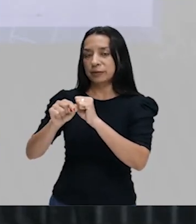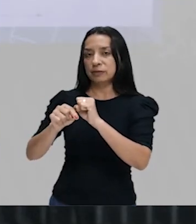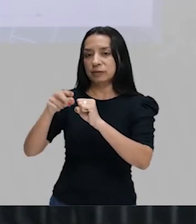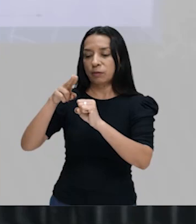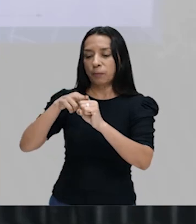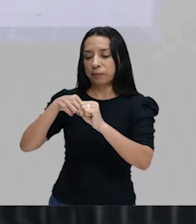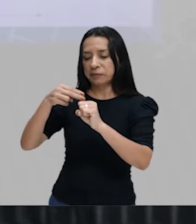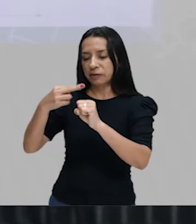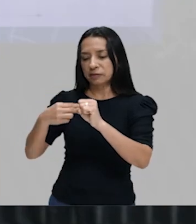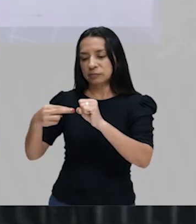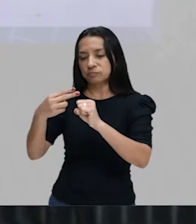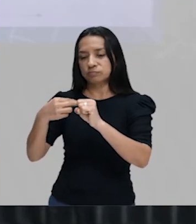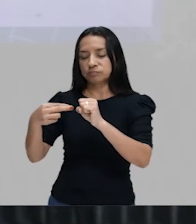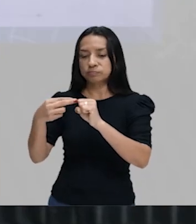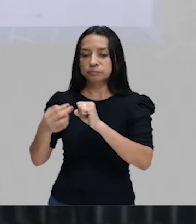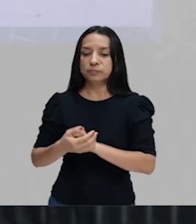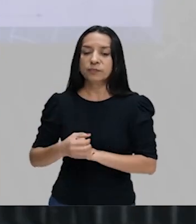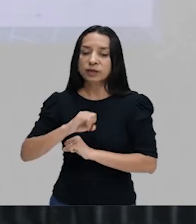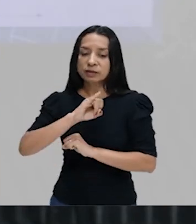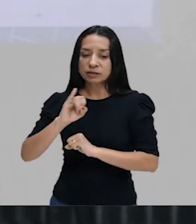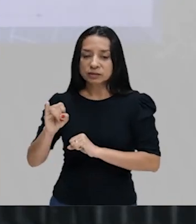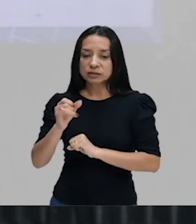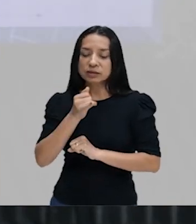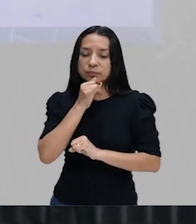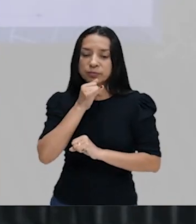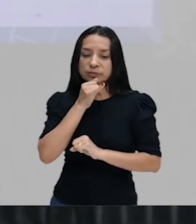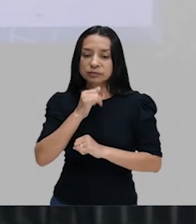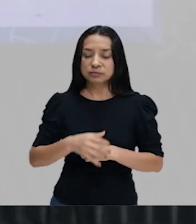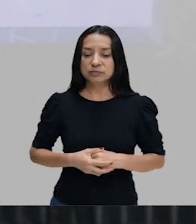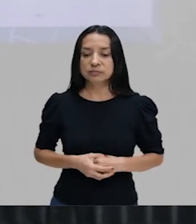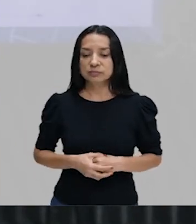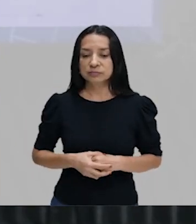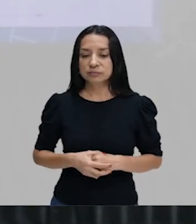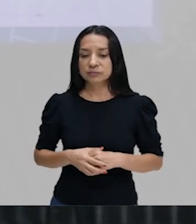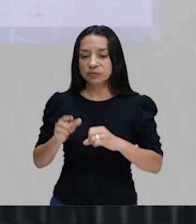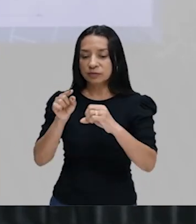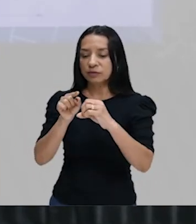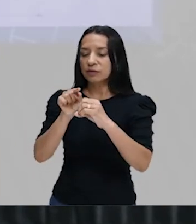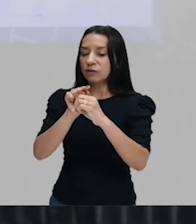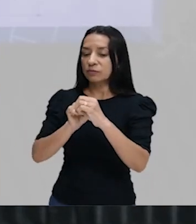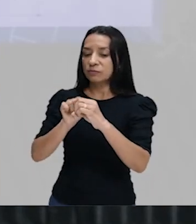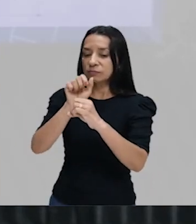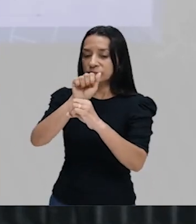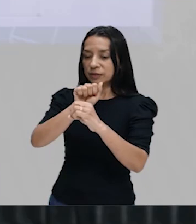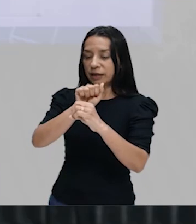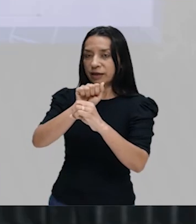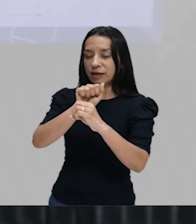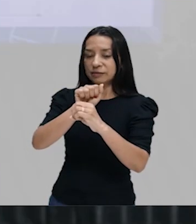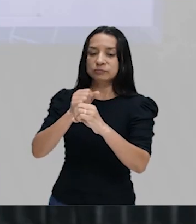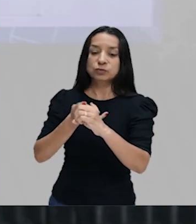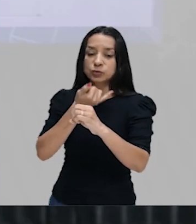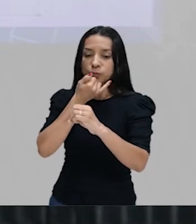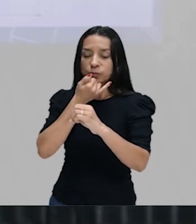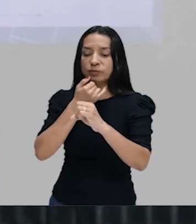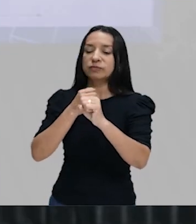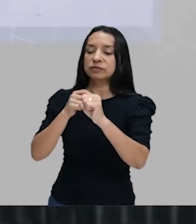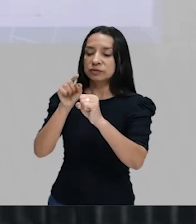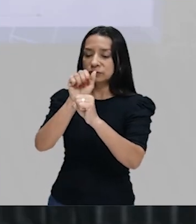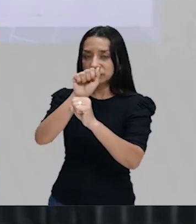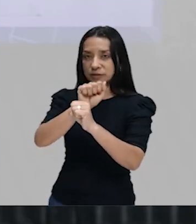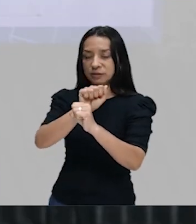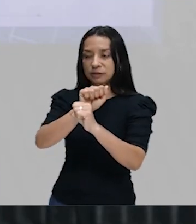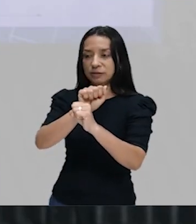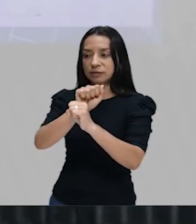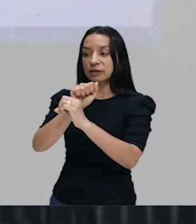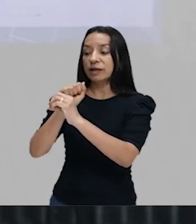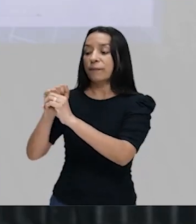pintadas. Se por acaso esse intervalo, né, for fechado em A e aberto em B, perceba que lá no A